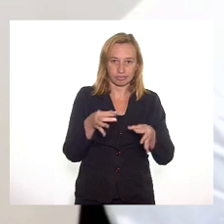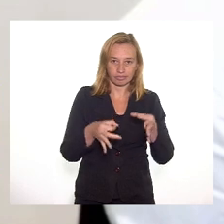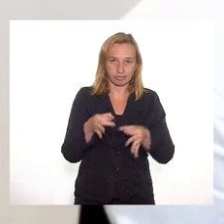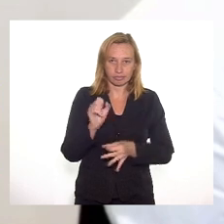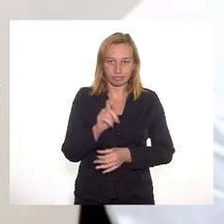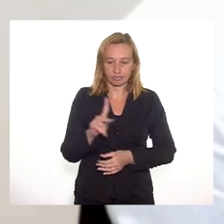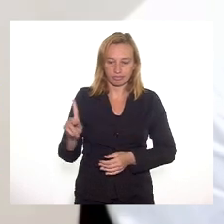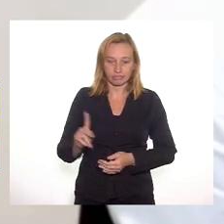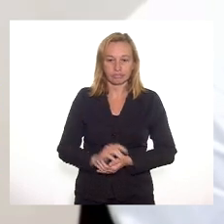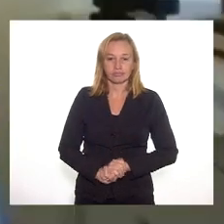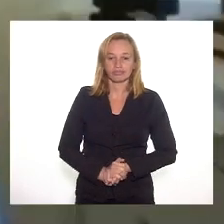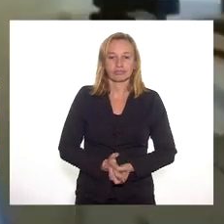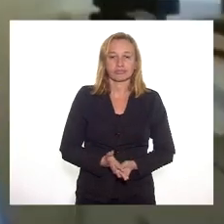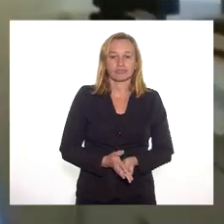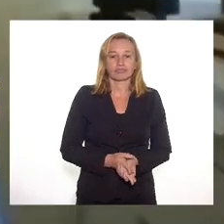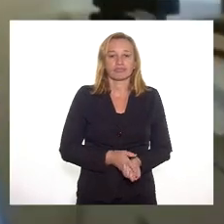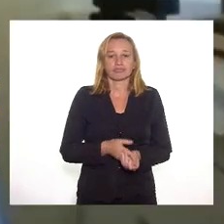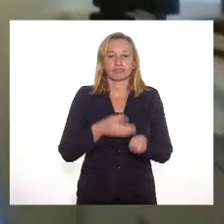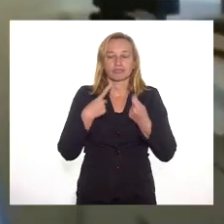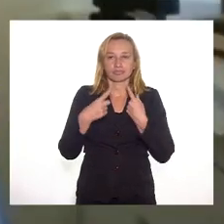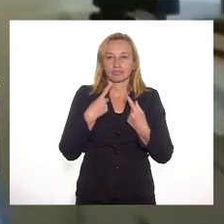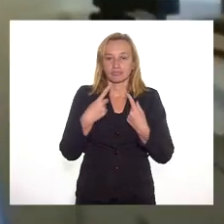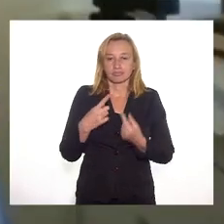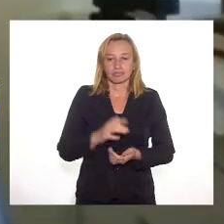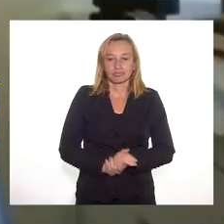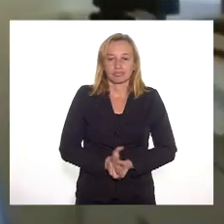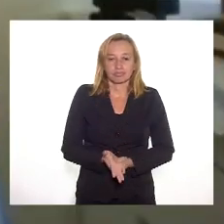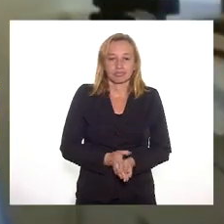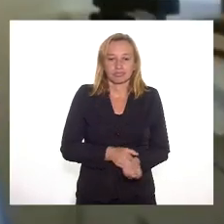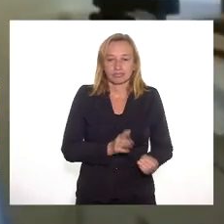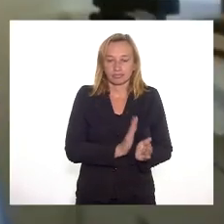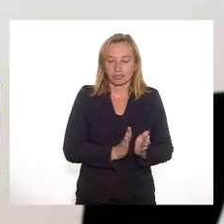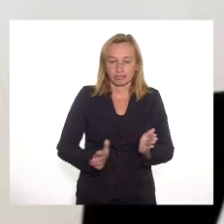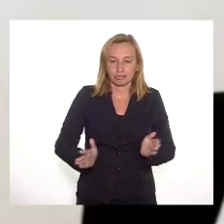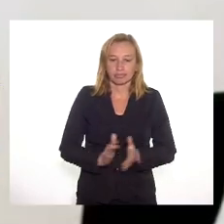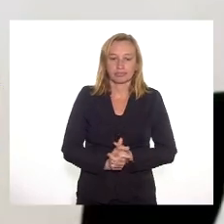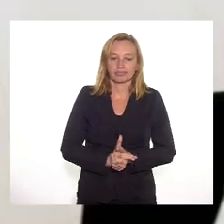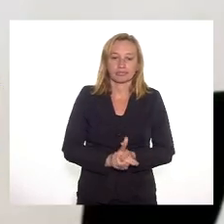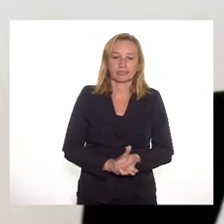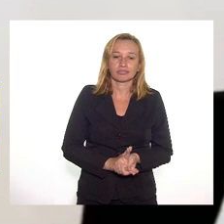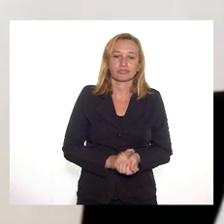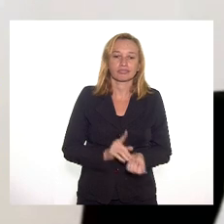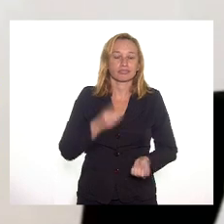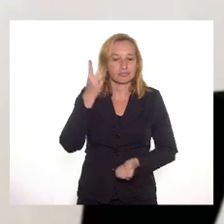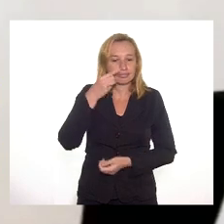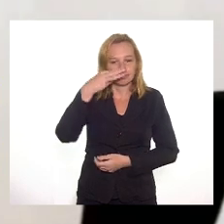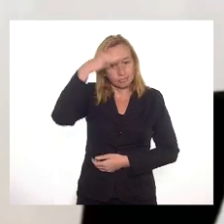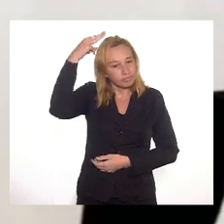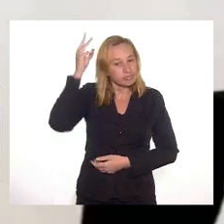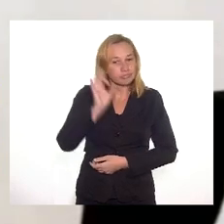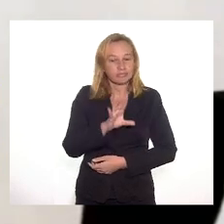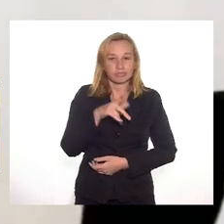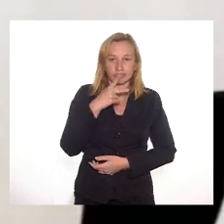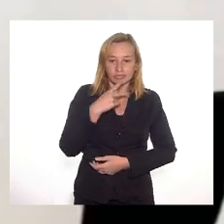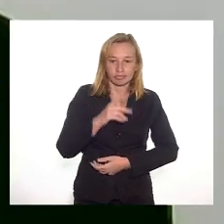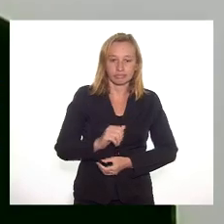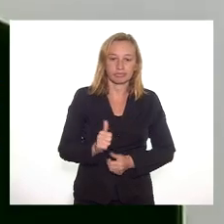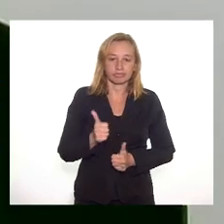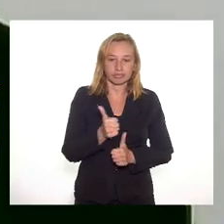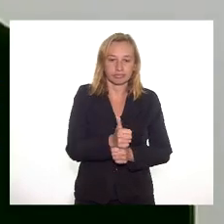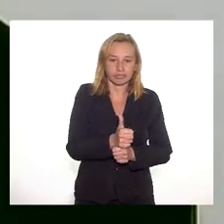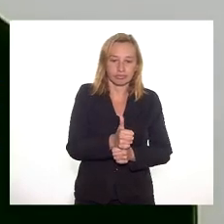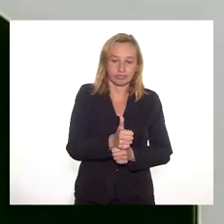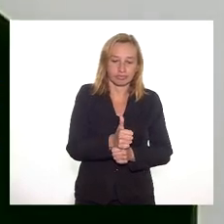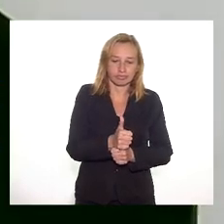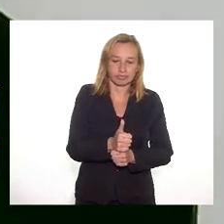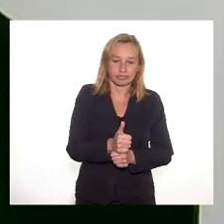aqui... Quero discutir, presidente. Tá. Questão de ordem, presidente, depois. Questão de ordem, deputado Márcio. É só para dizer que o substitutivo